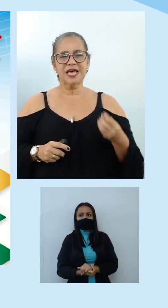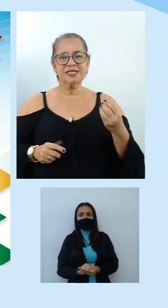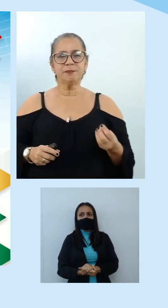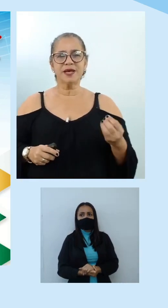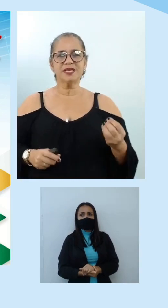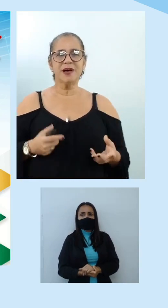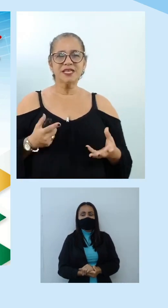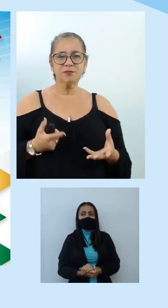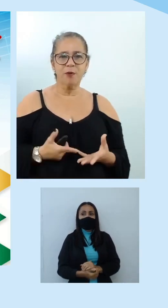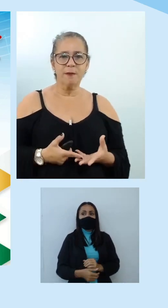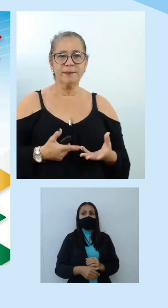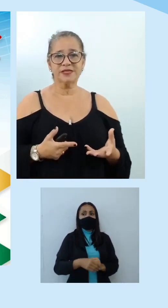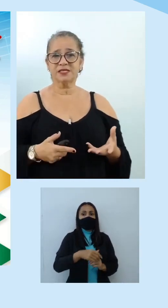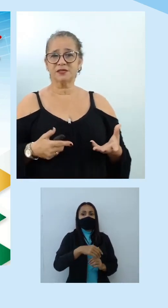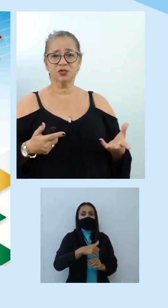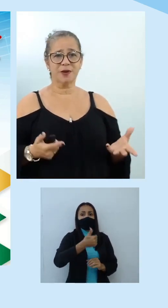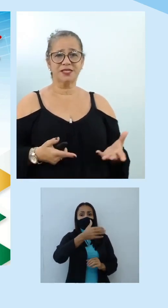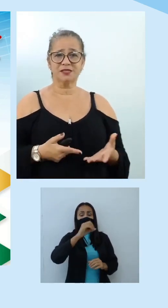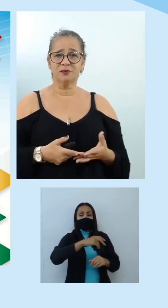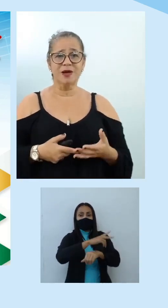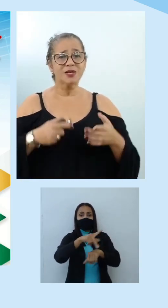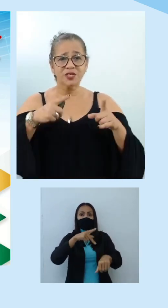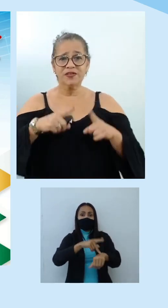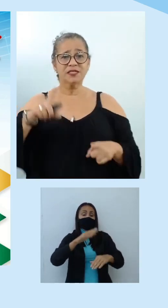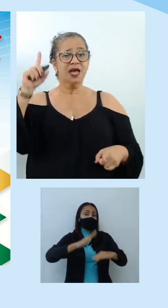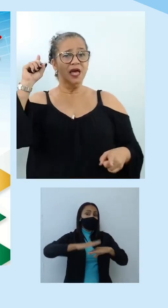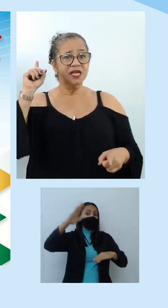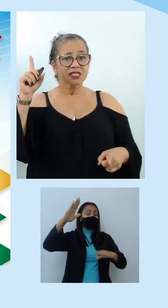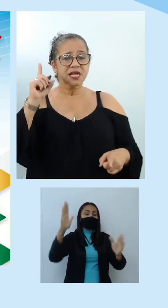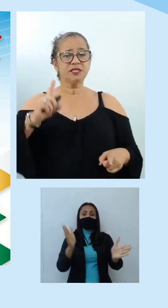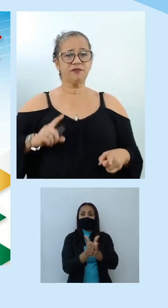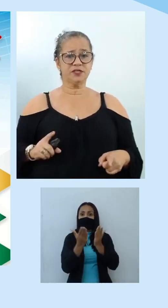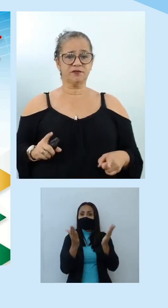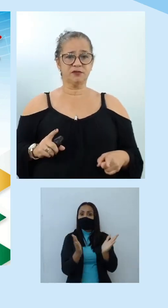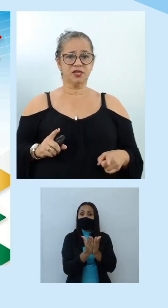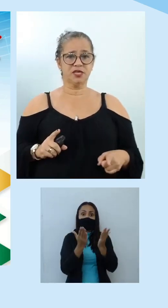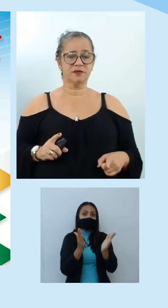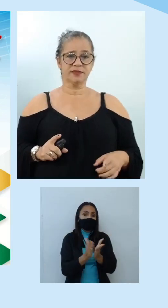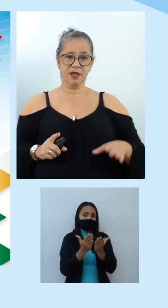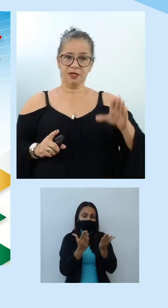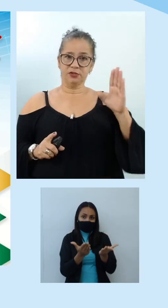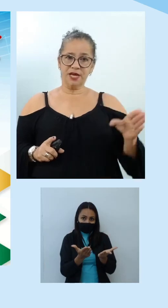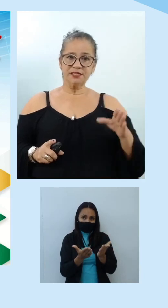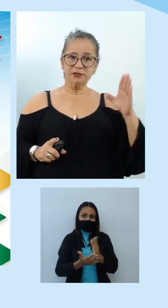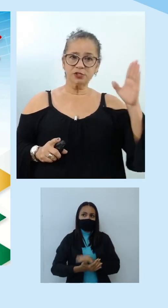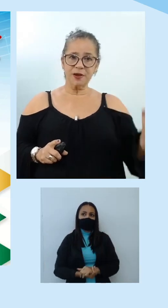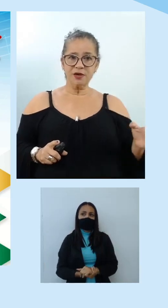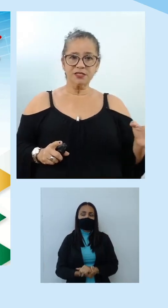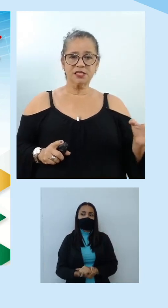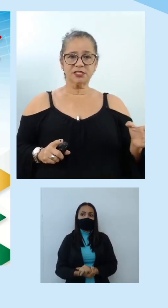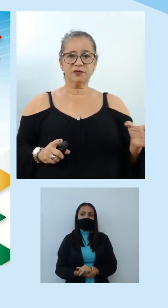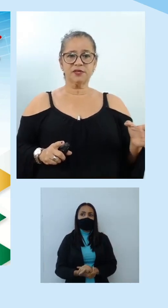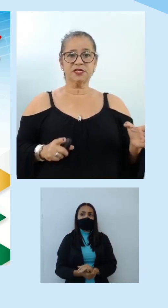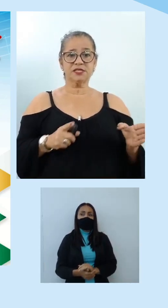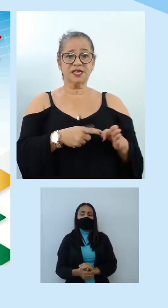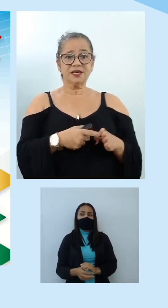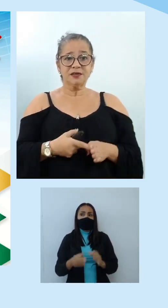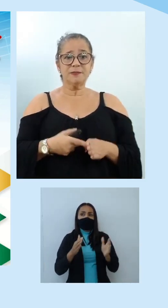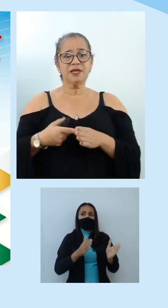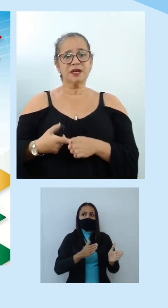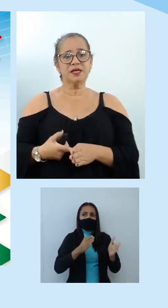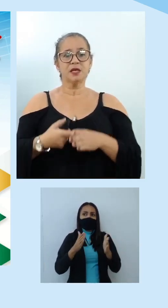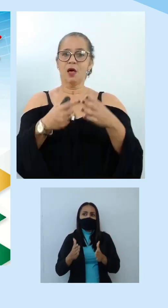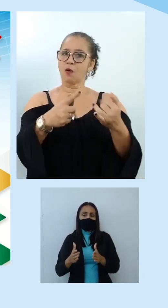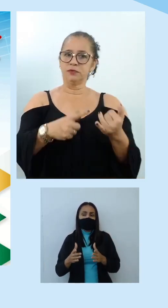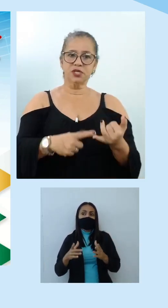o 10º país mais pobre, apesar de ser um dos países com maior atividade extrativista, viu gente? De um lado, ele é um dos maiores extrativistas de ser rico